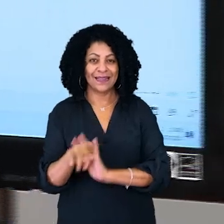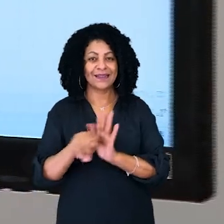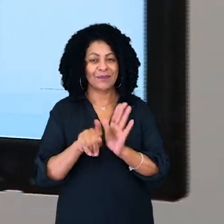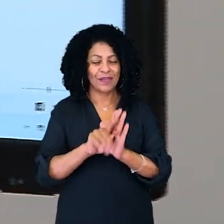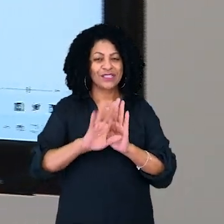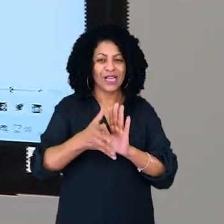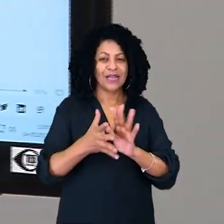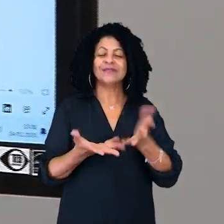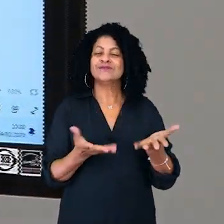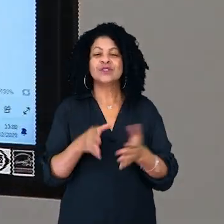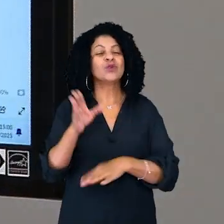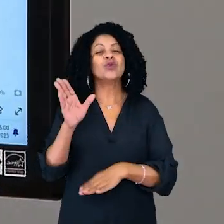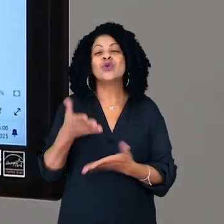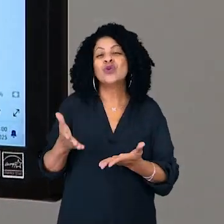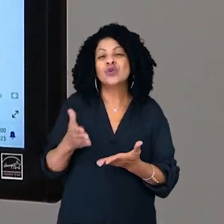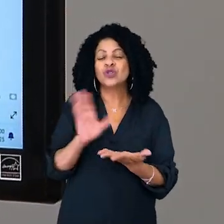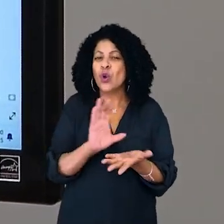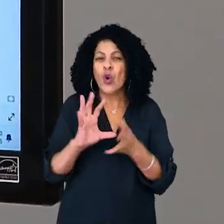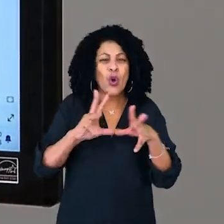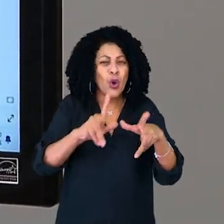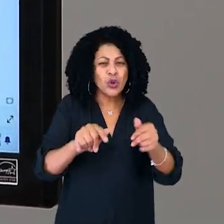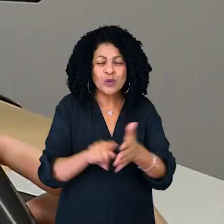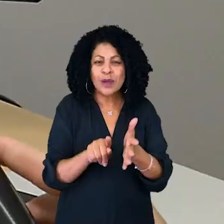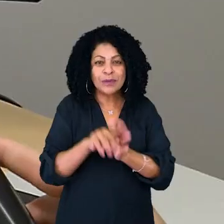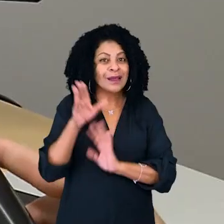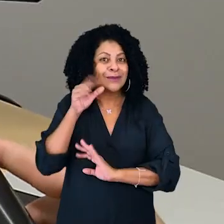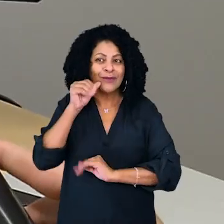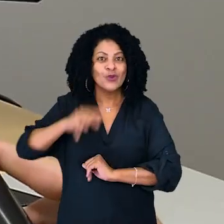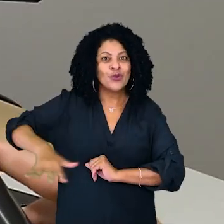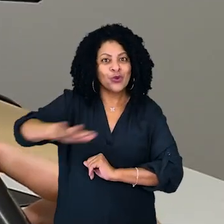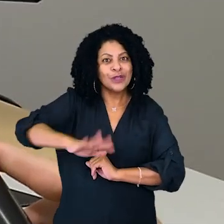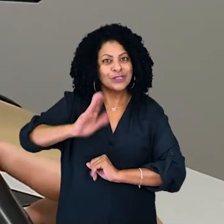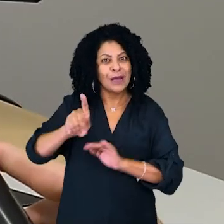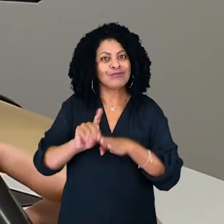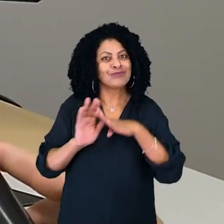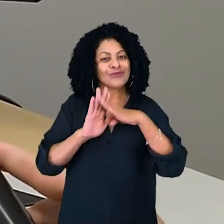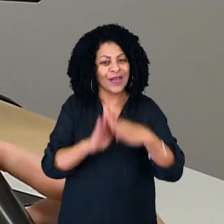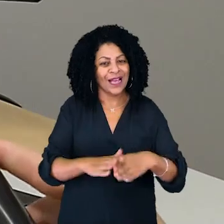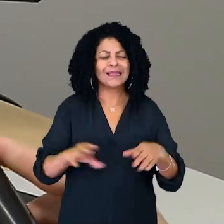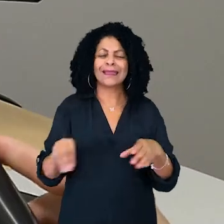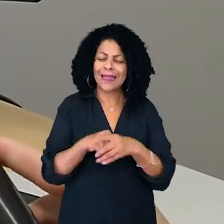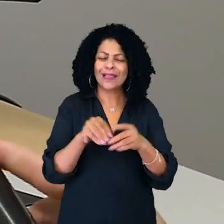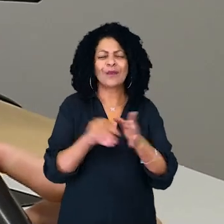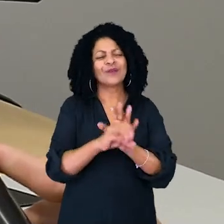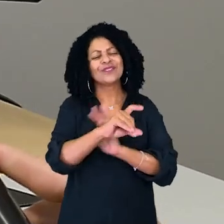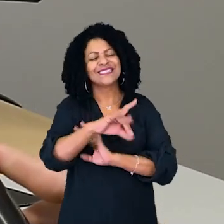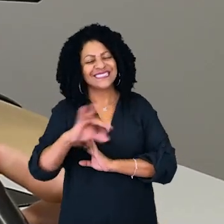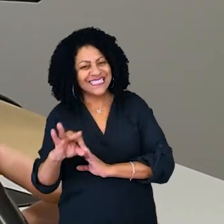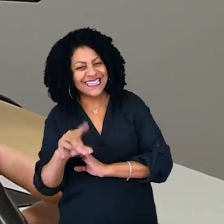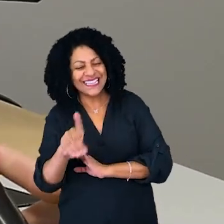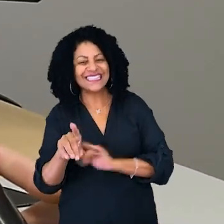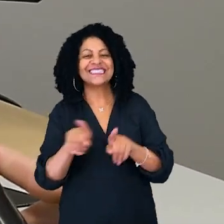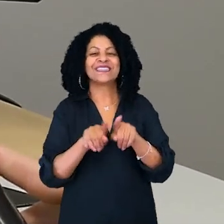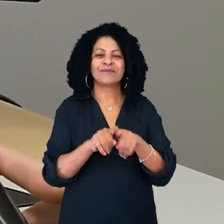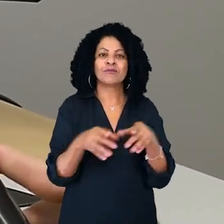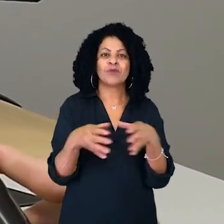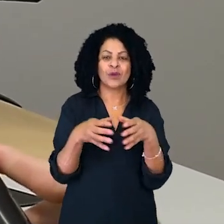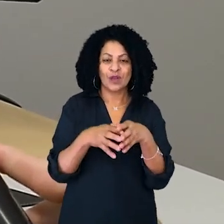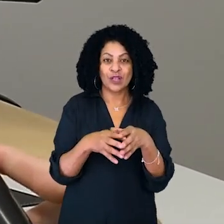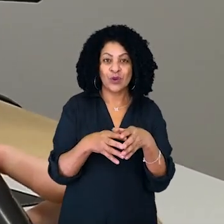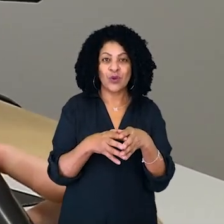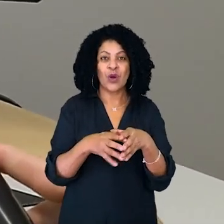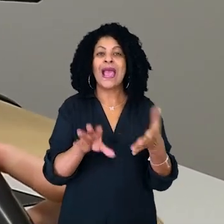alimentados pelos servidores das áreas judiciais. Vem dos dados do CIG, do PJE, do SAG, do